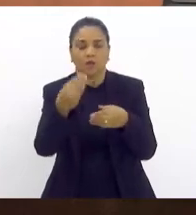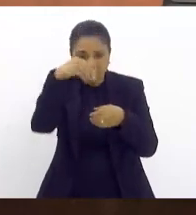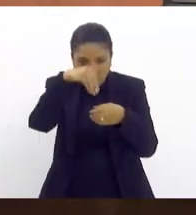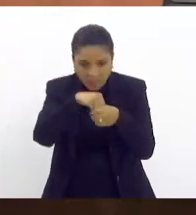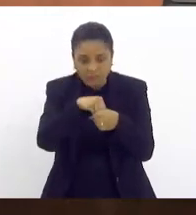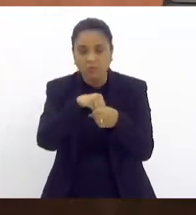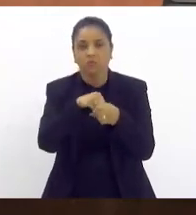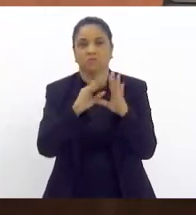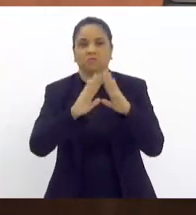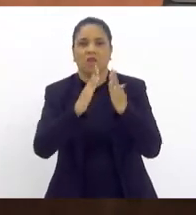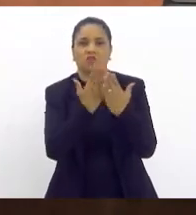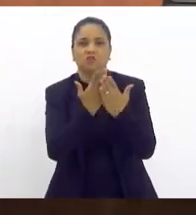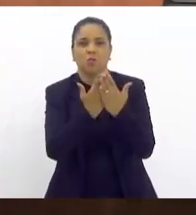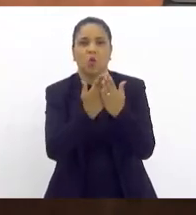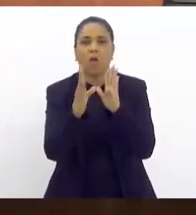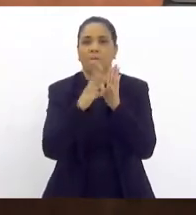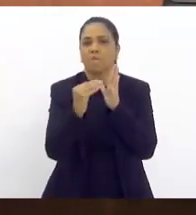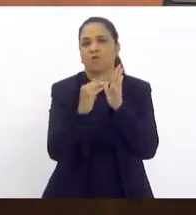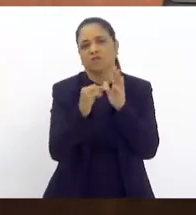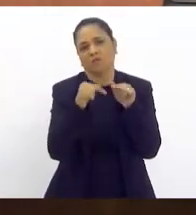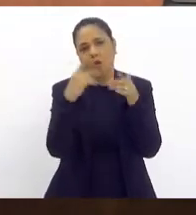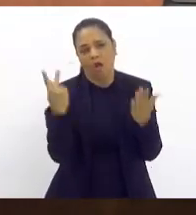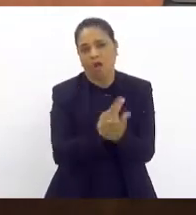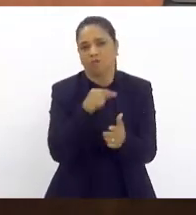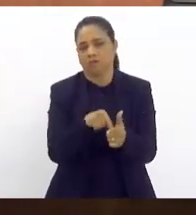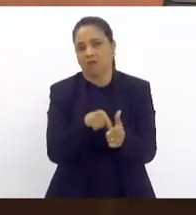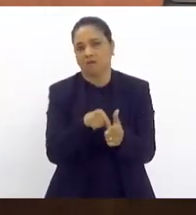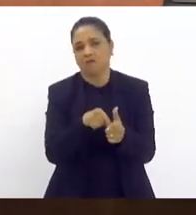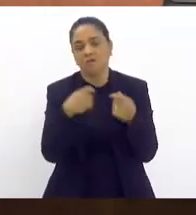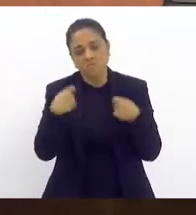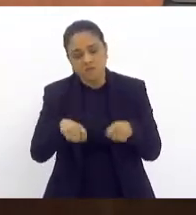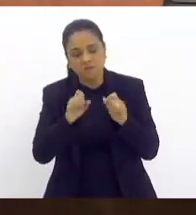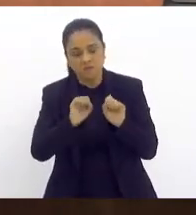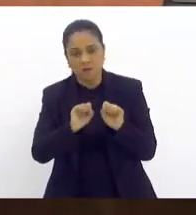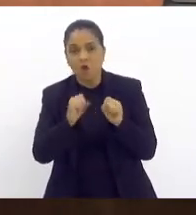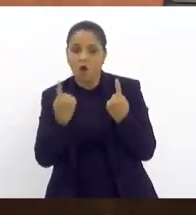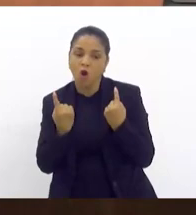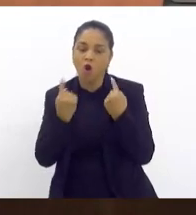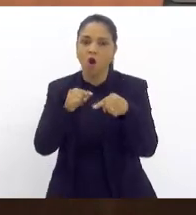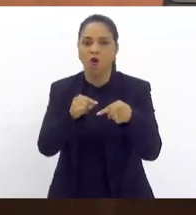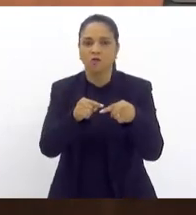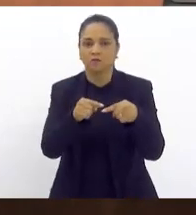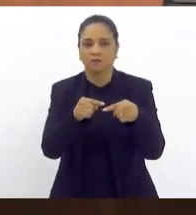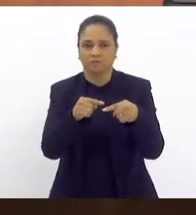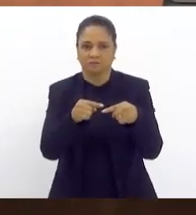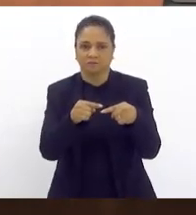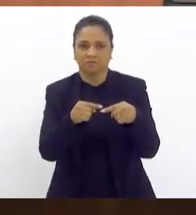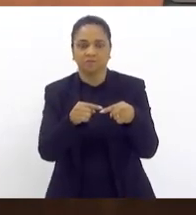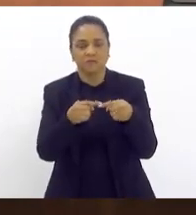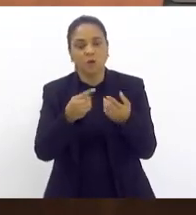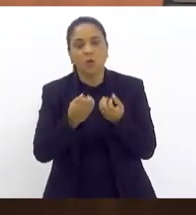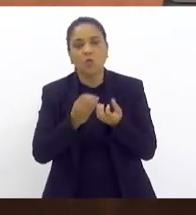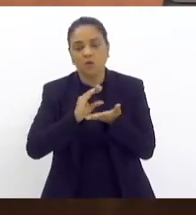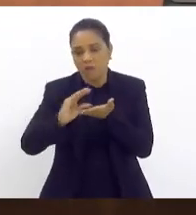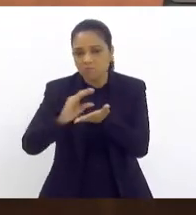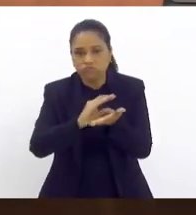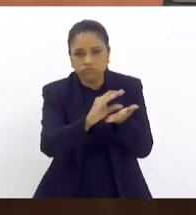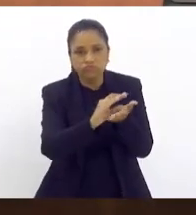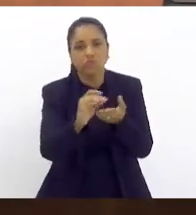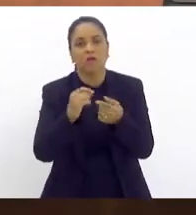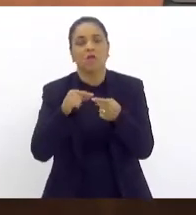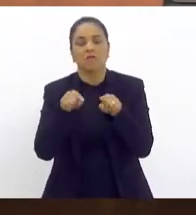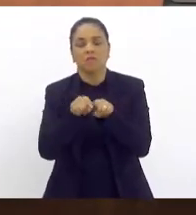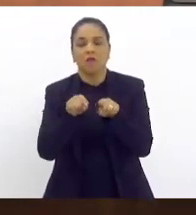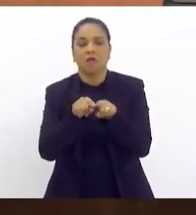escolares esse tipo de prática que precisa ser combatida e que vai ser combatida com mais investimentos em educação com mais valorização